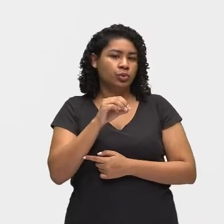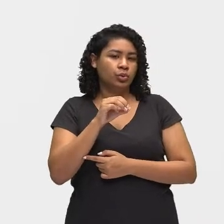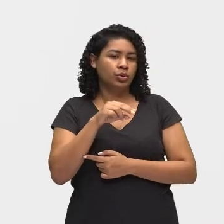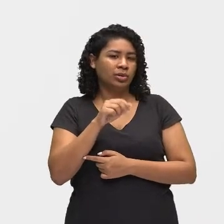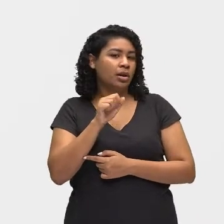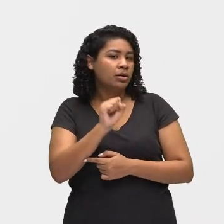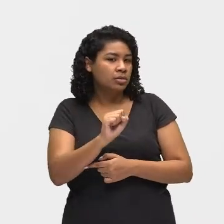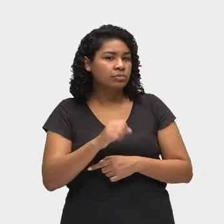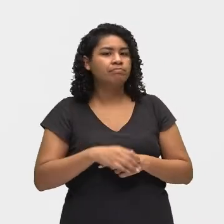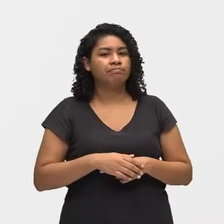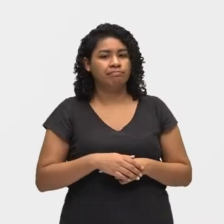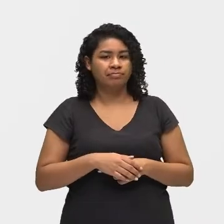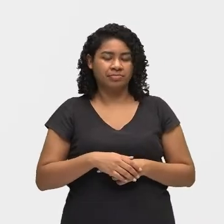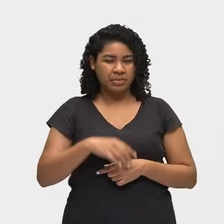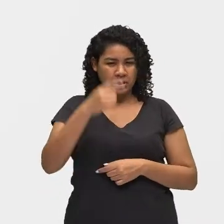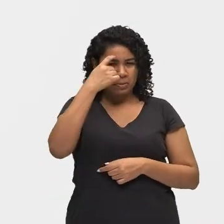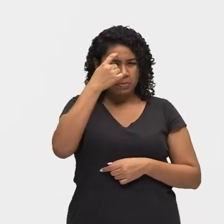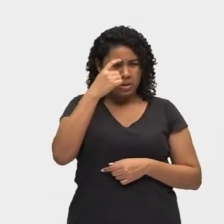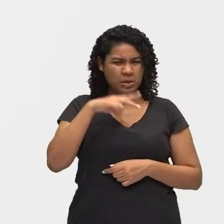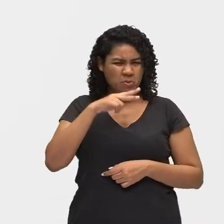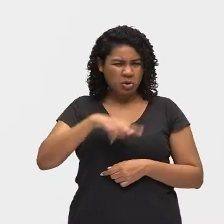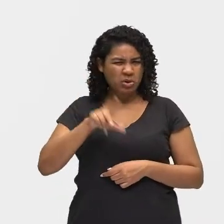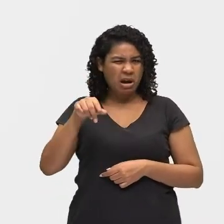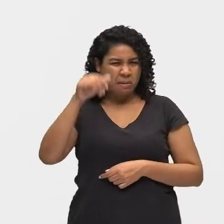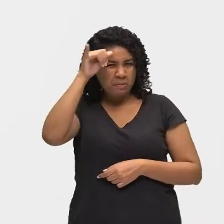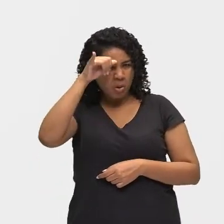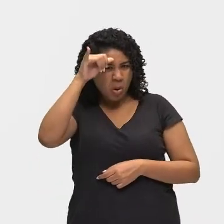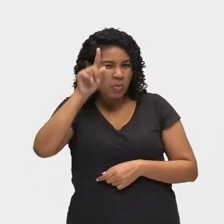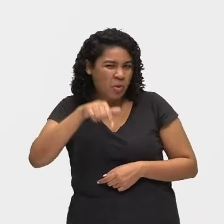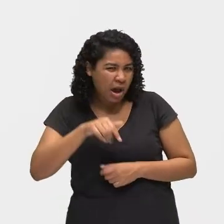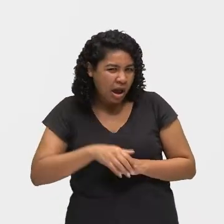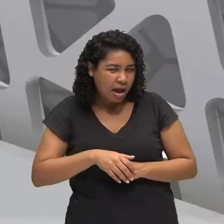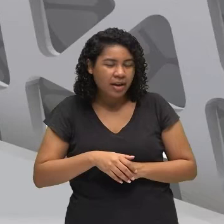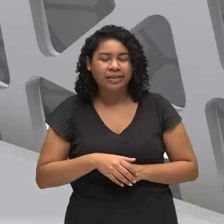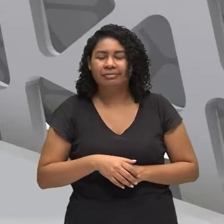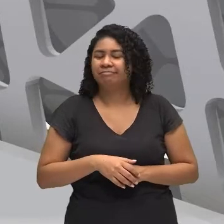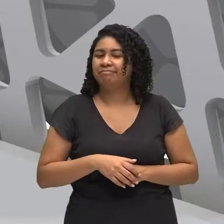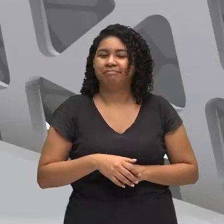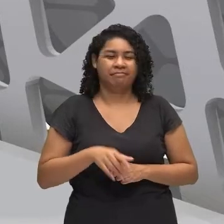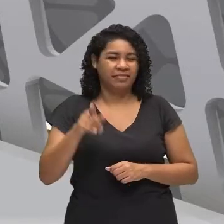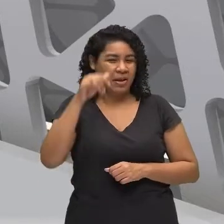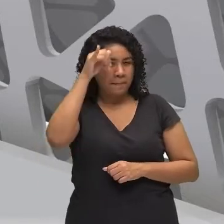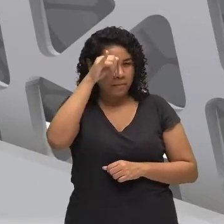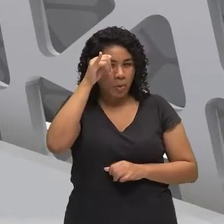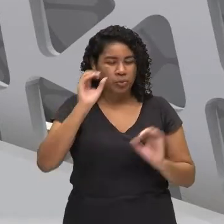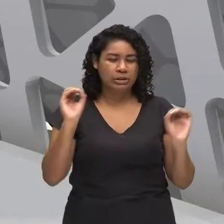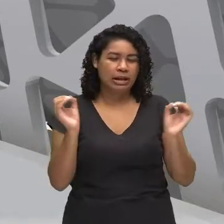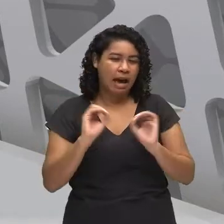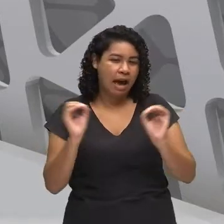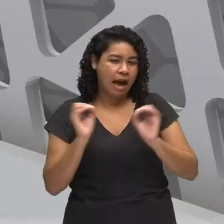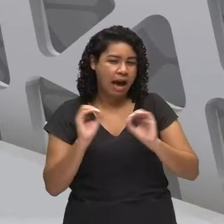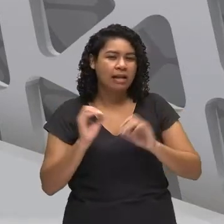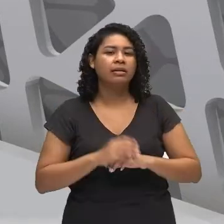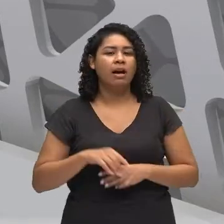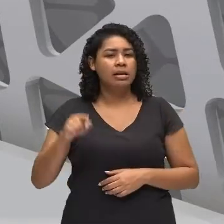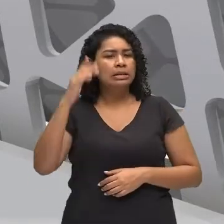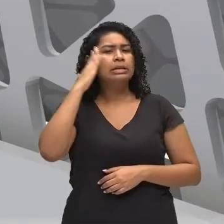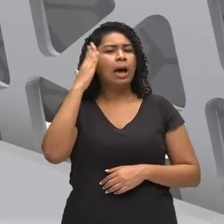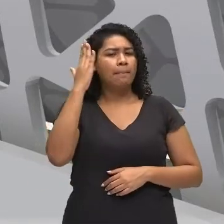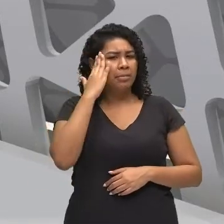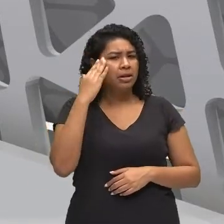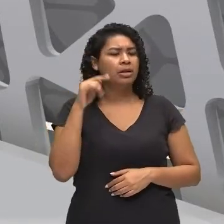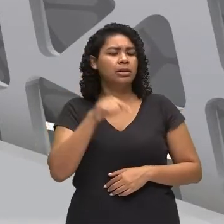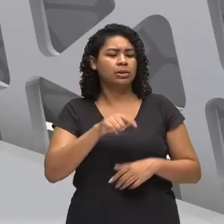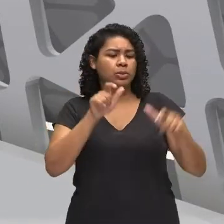que os portugueses eram bobos? Tem muita gente que faz piada de português, mas de bobos, eles não tinham nada. Se eles sabiam que estavam ali